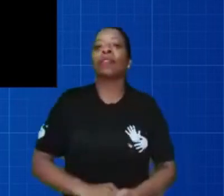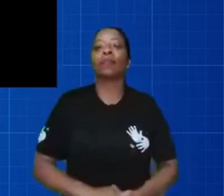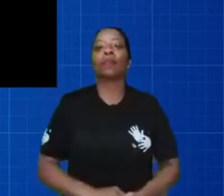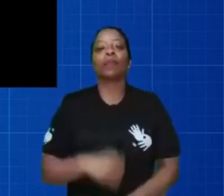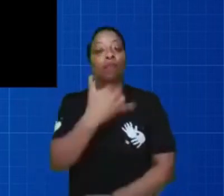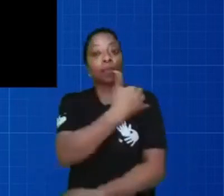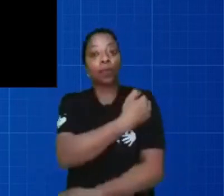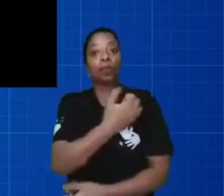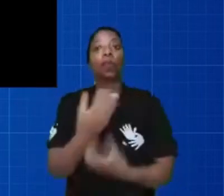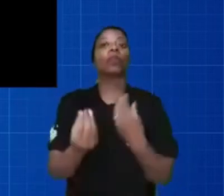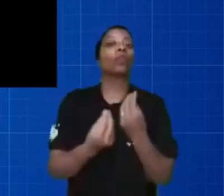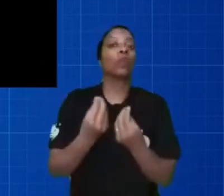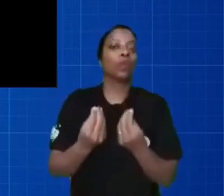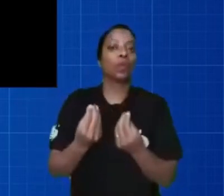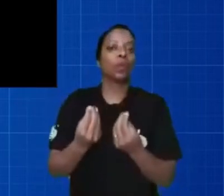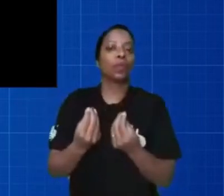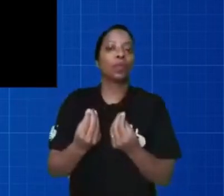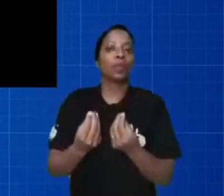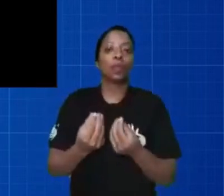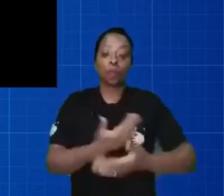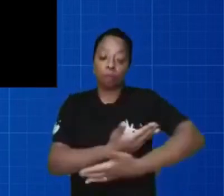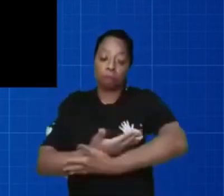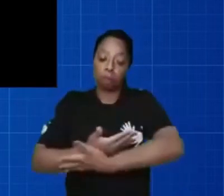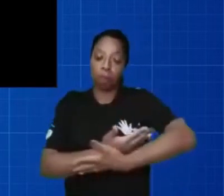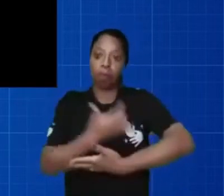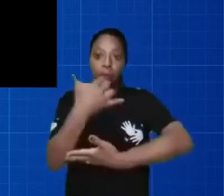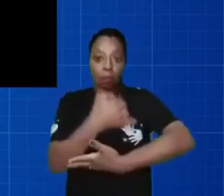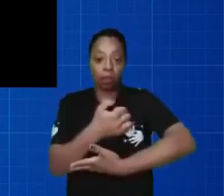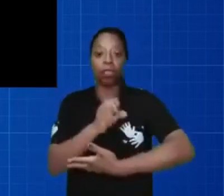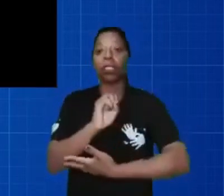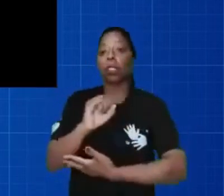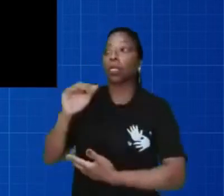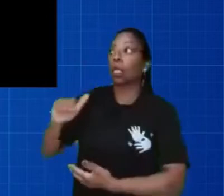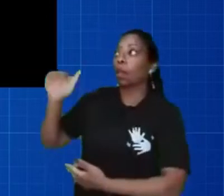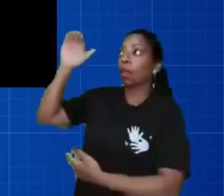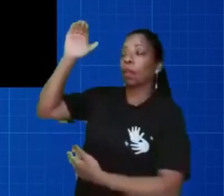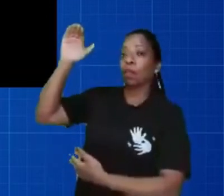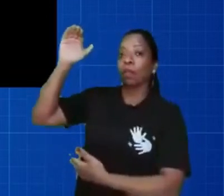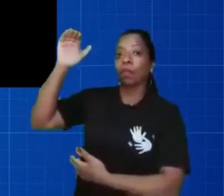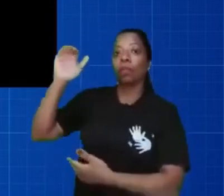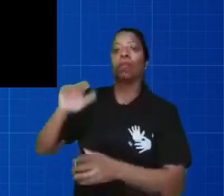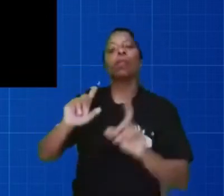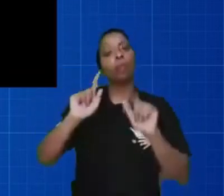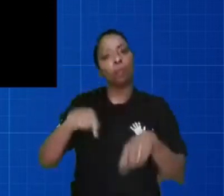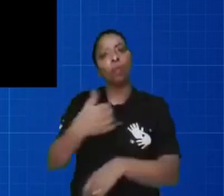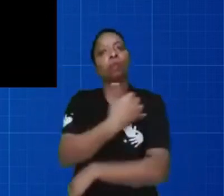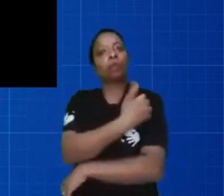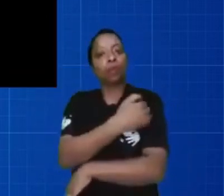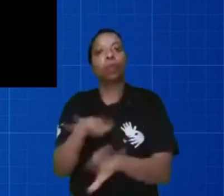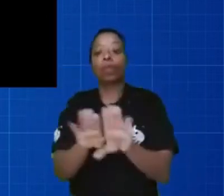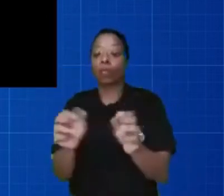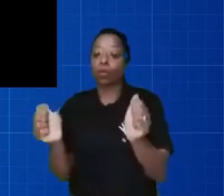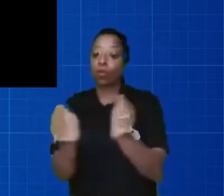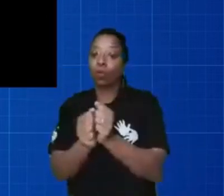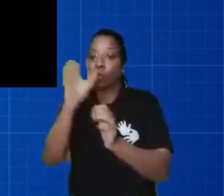ter, junto com a vacina do sarampo, né? 2 doses até 29 anos e 1 dose até 49 anos.